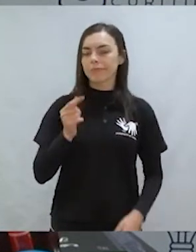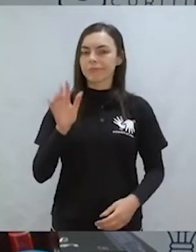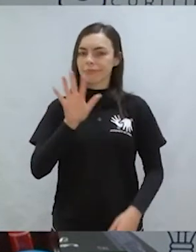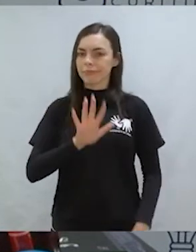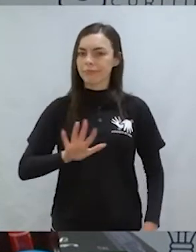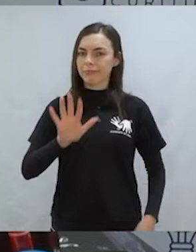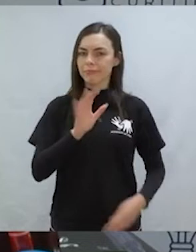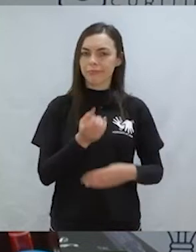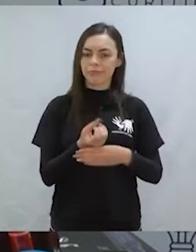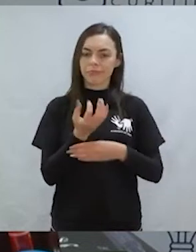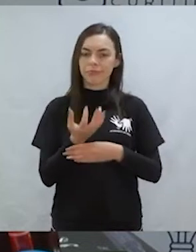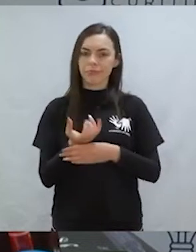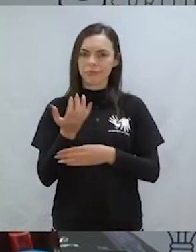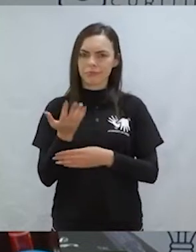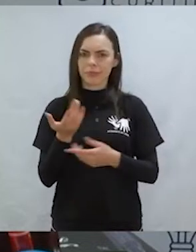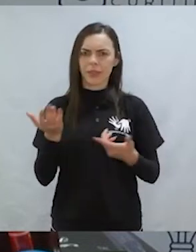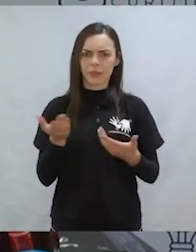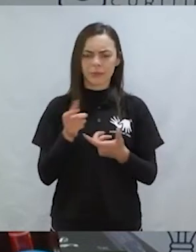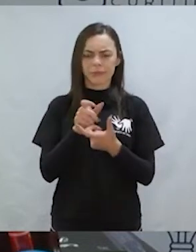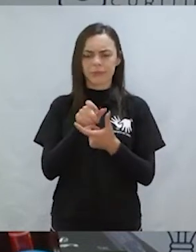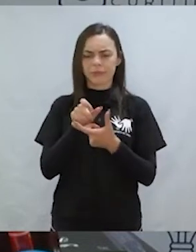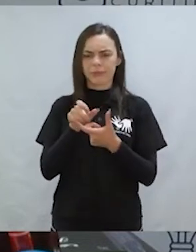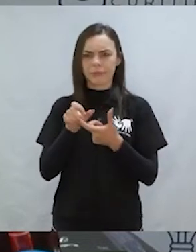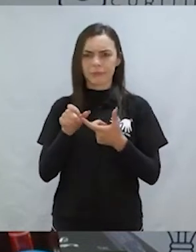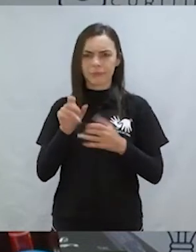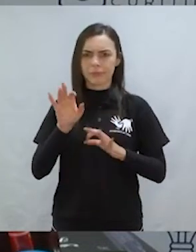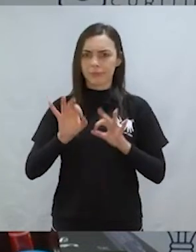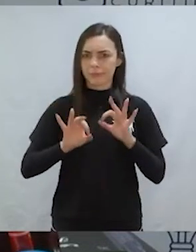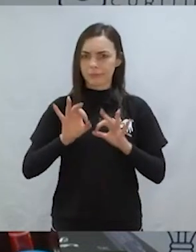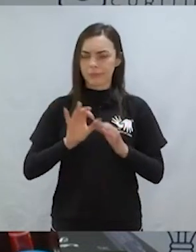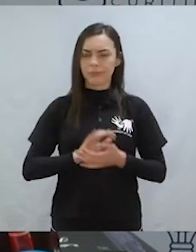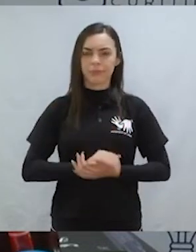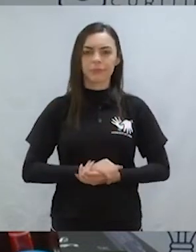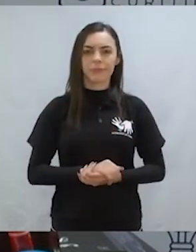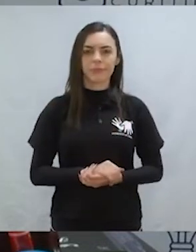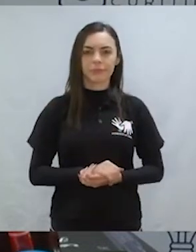baleia aqui, ó. Vamos separar,